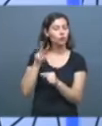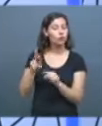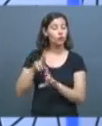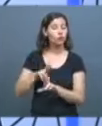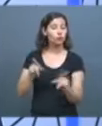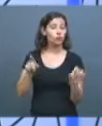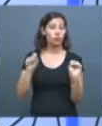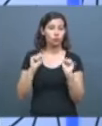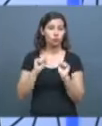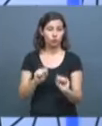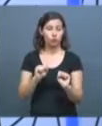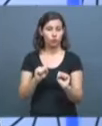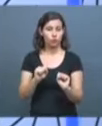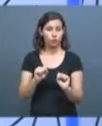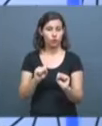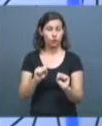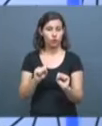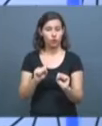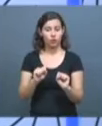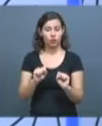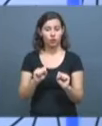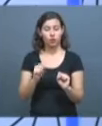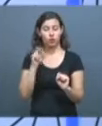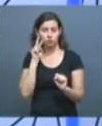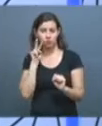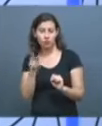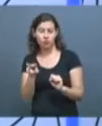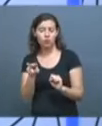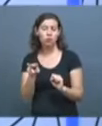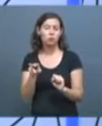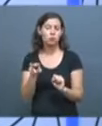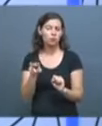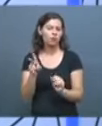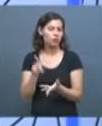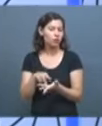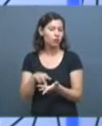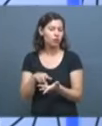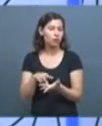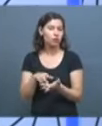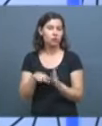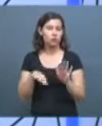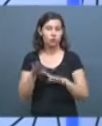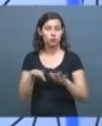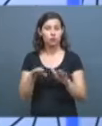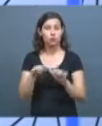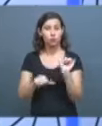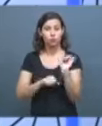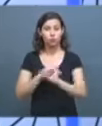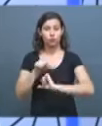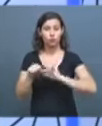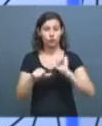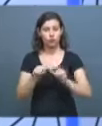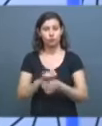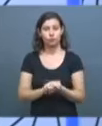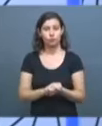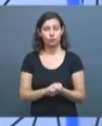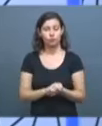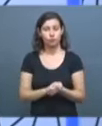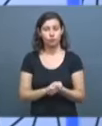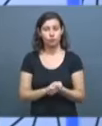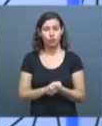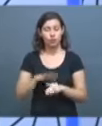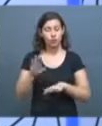que isso representa isso mesmo que eu estou vendo? Às vezes a gente precisa ressignificar o agente agressor. Às vezes ele é